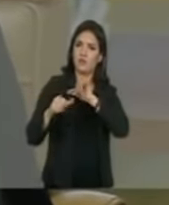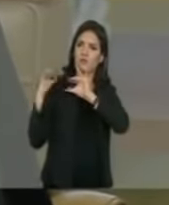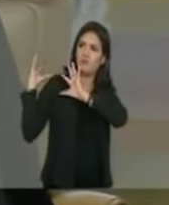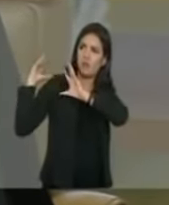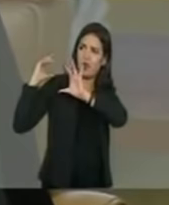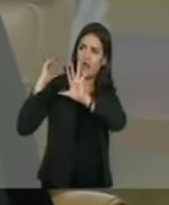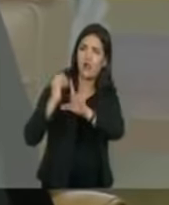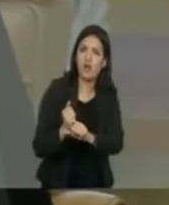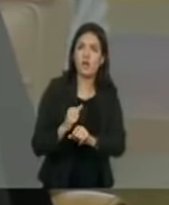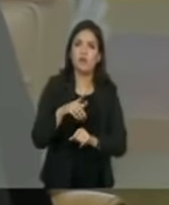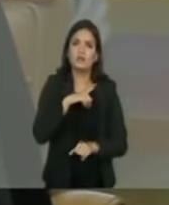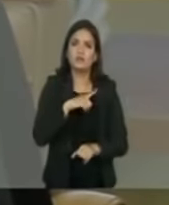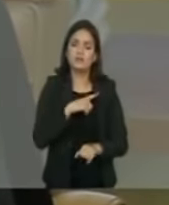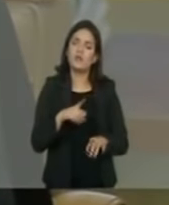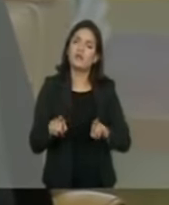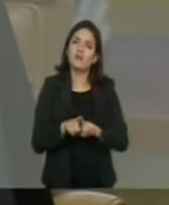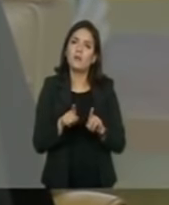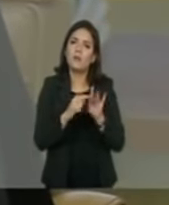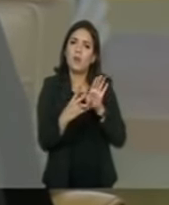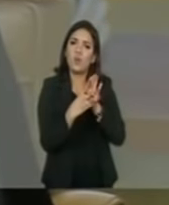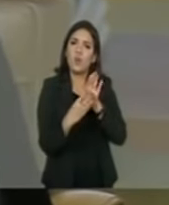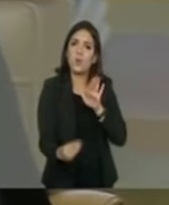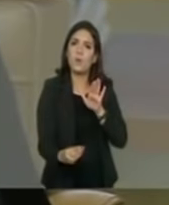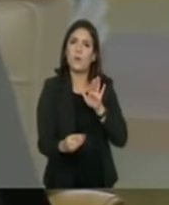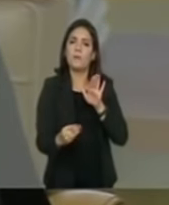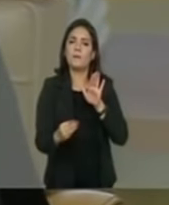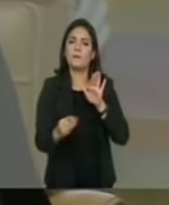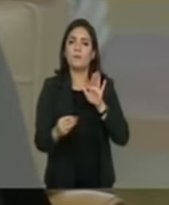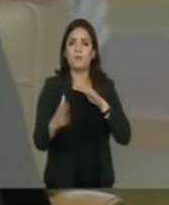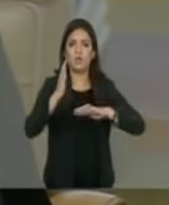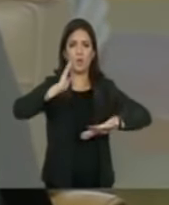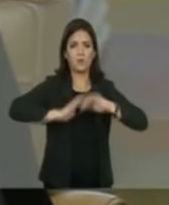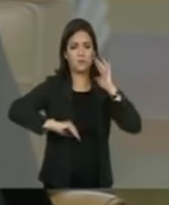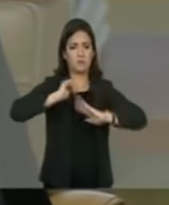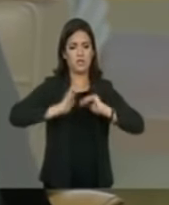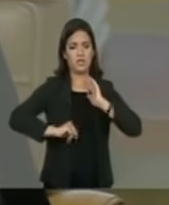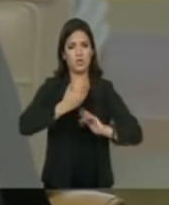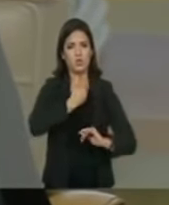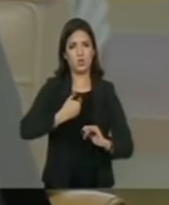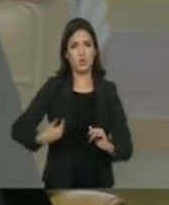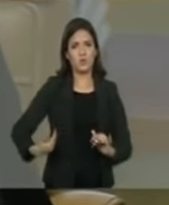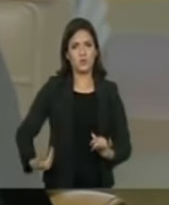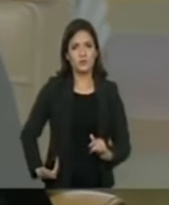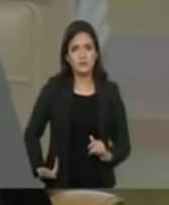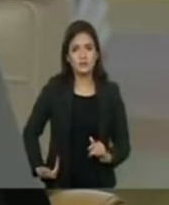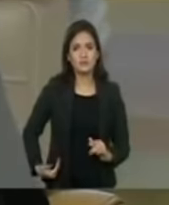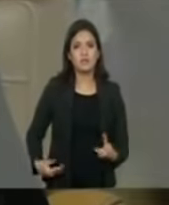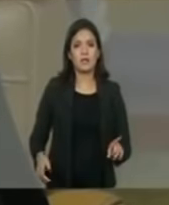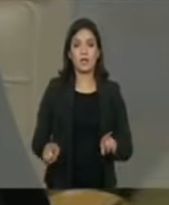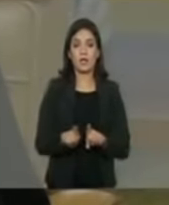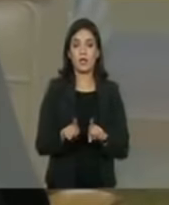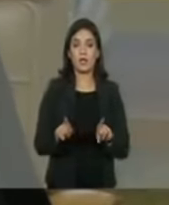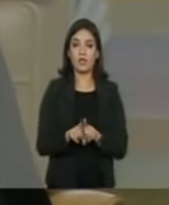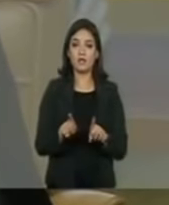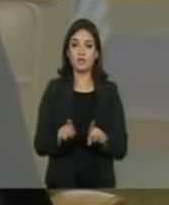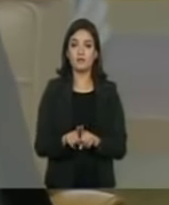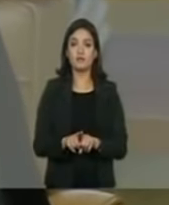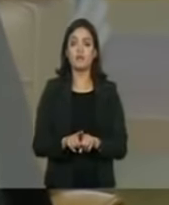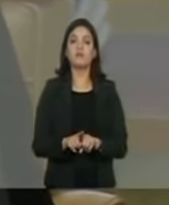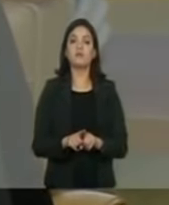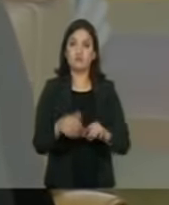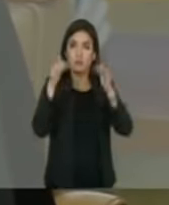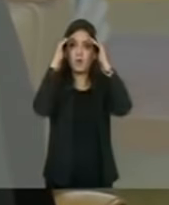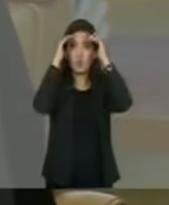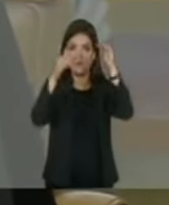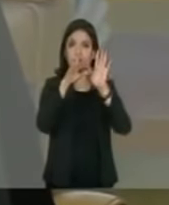concentrando se o modelo legitimador das práticas governamentais e do exercício dos direitos garantias e deveres